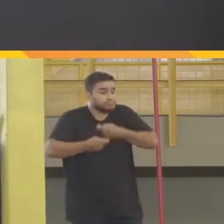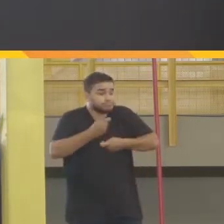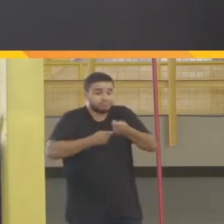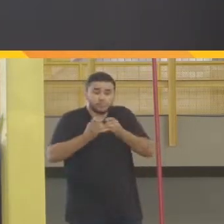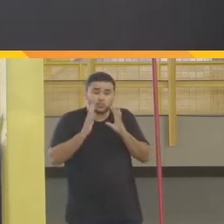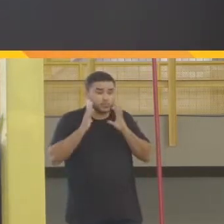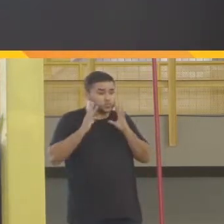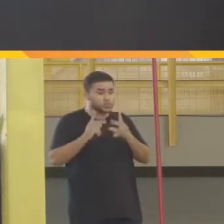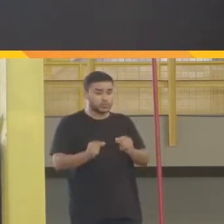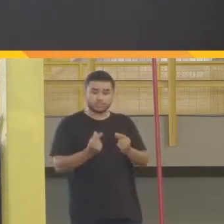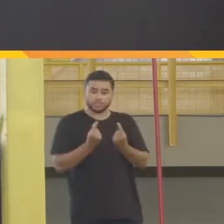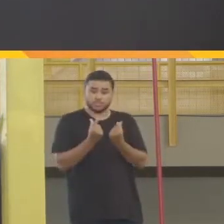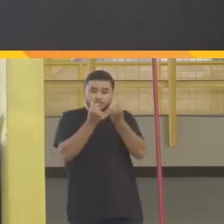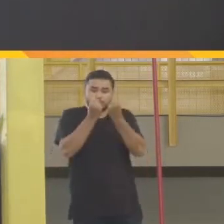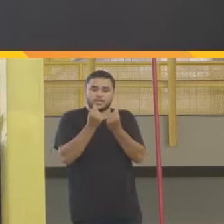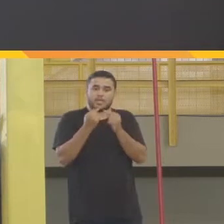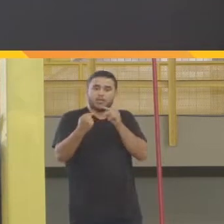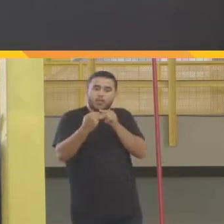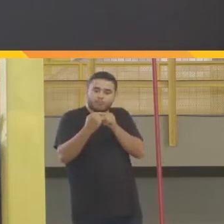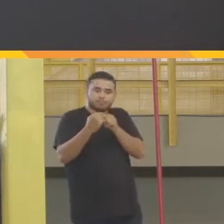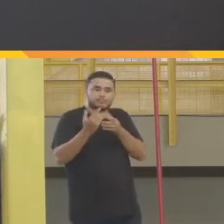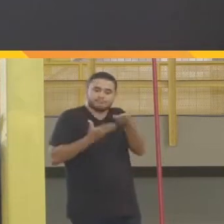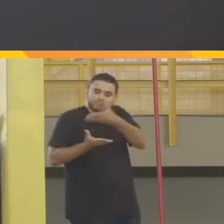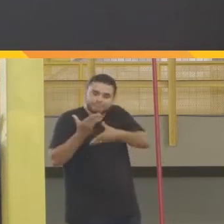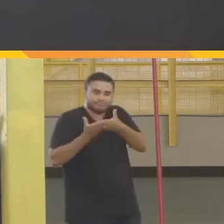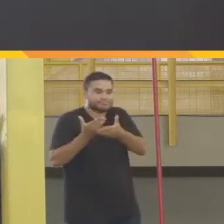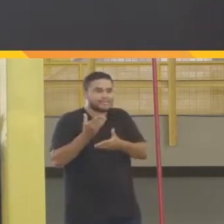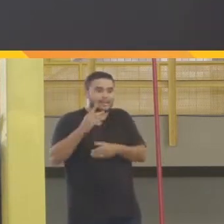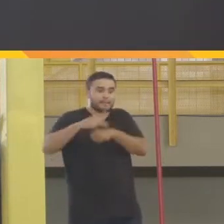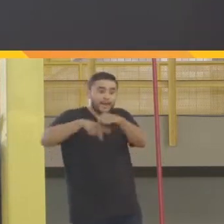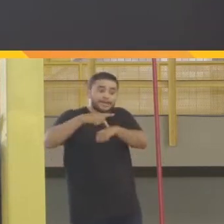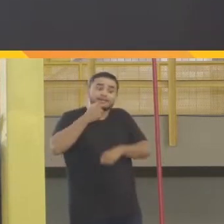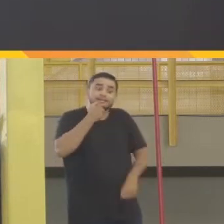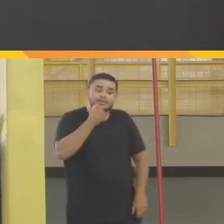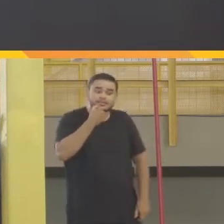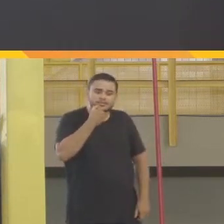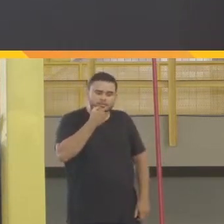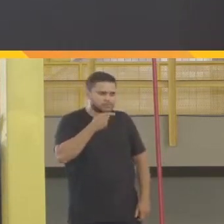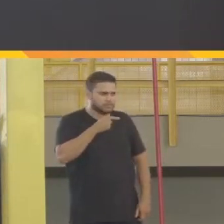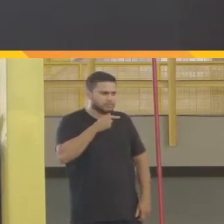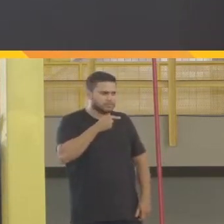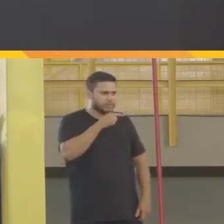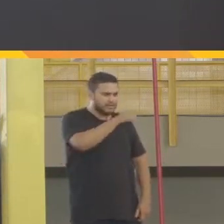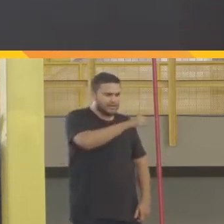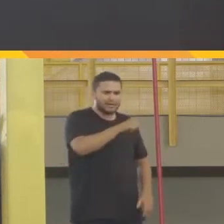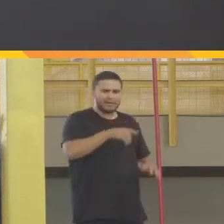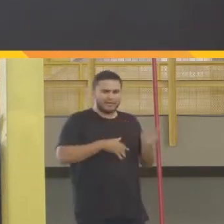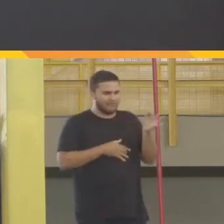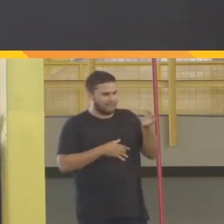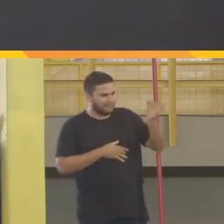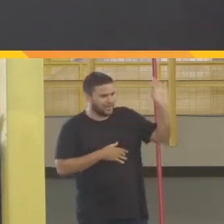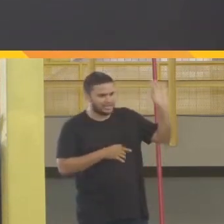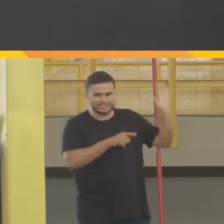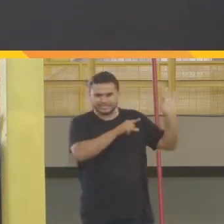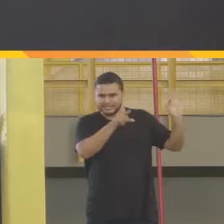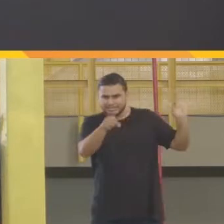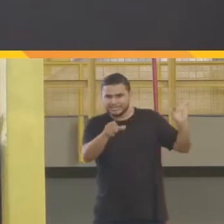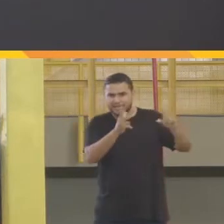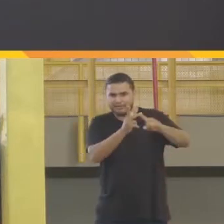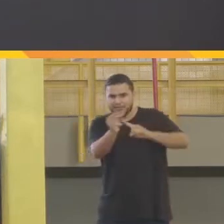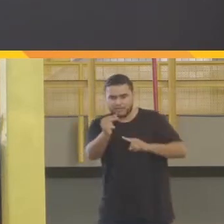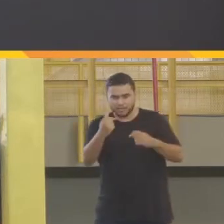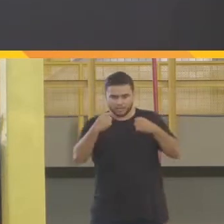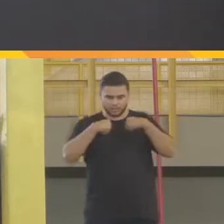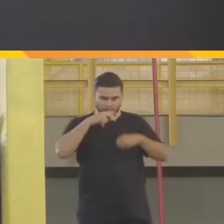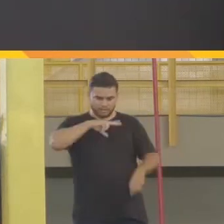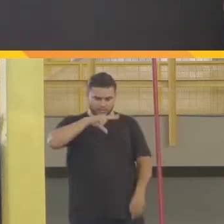umbilicalmente ligada à economia britânica. Se eu corto esse cordão umbilical, era a morte econômica de Portugal.